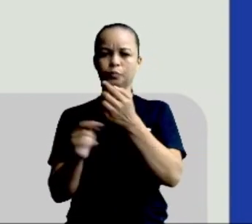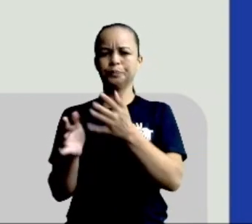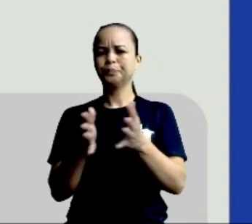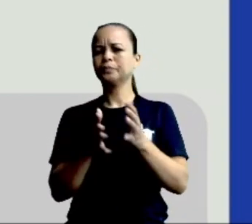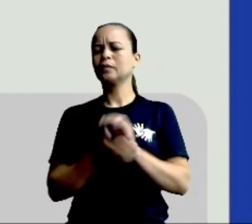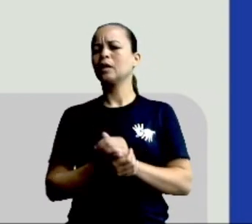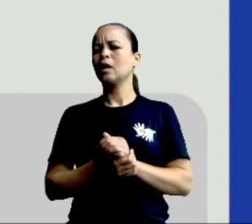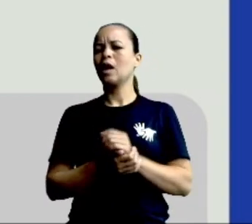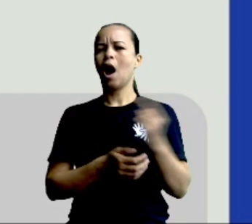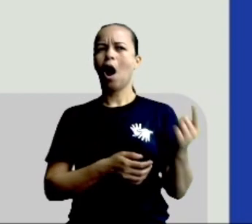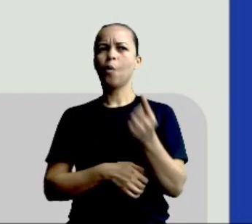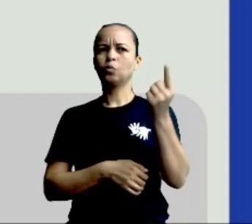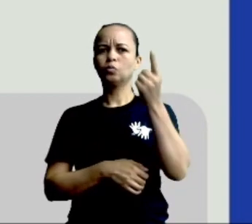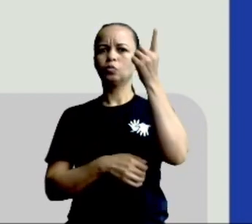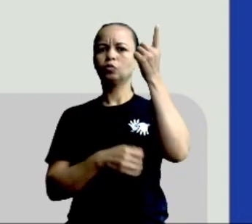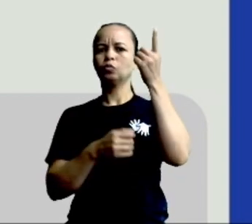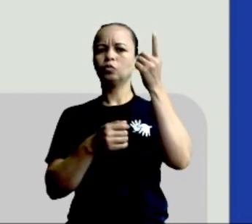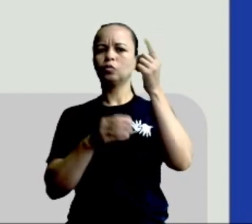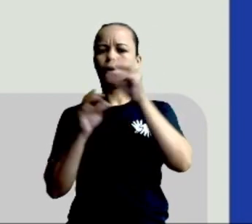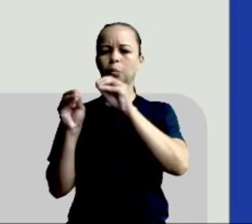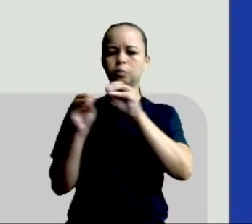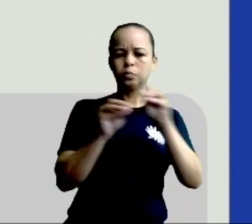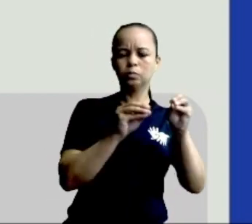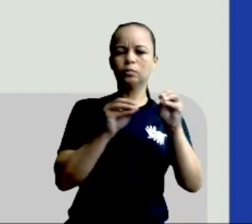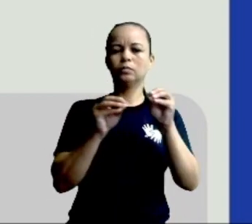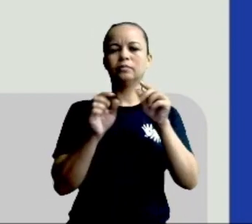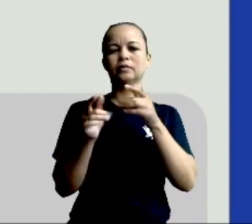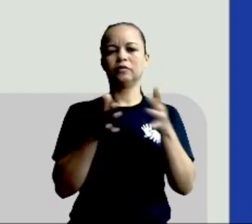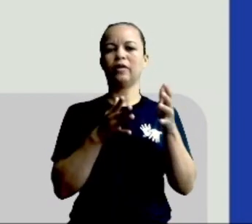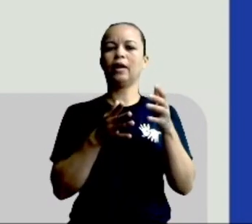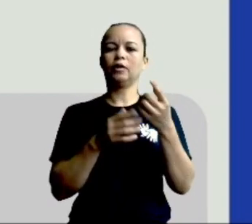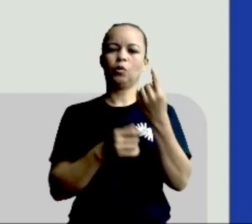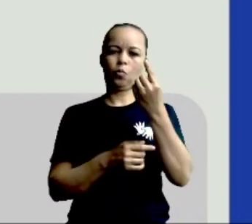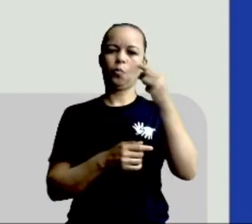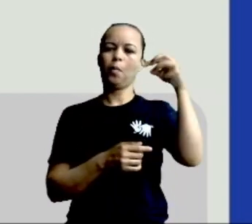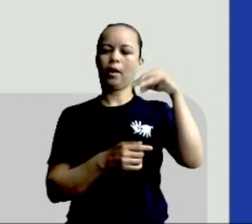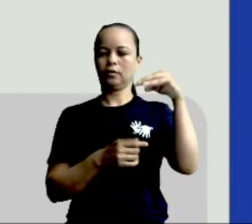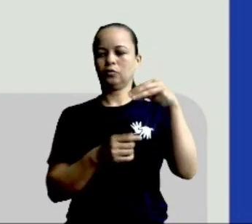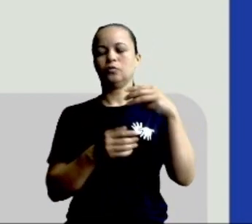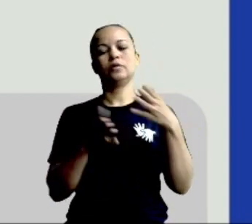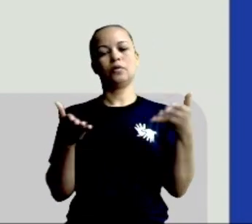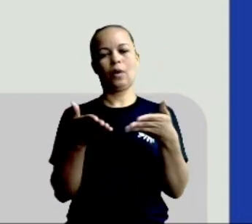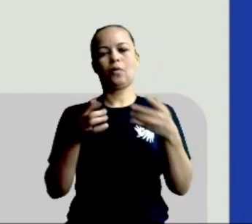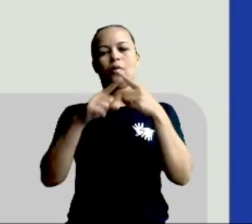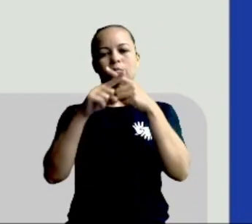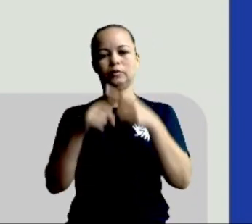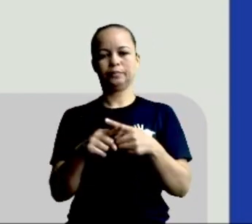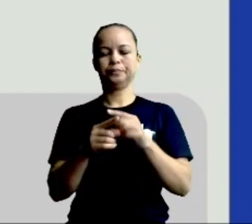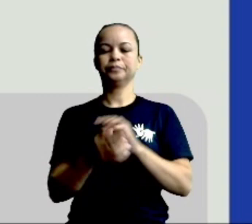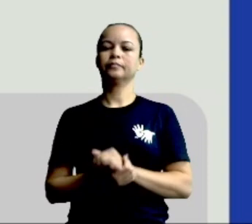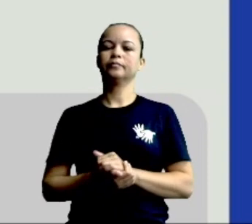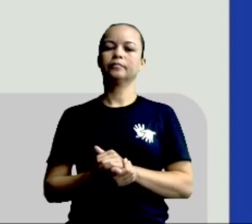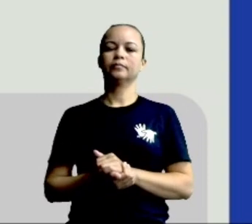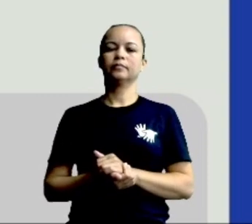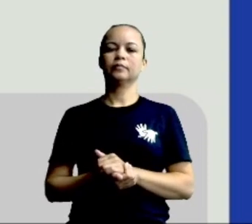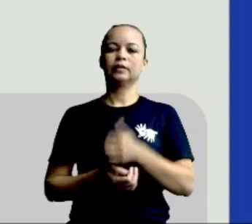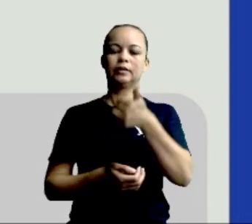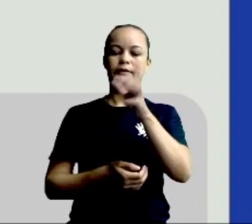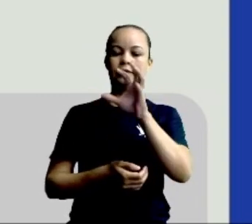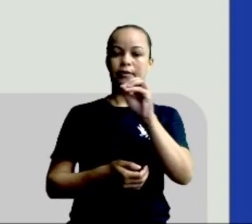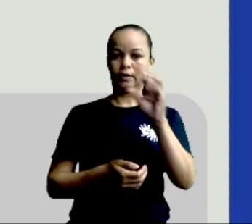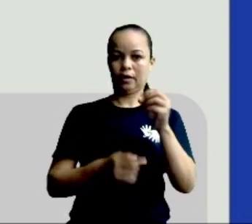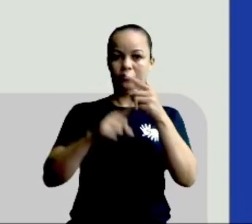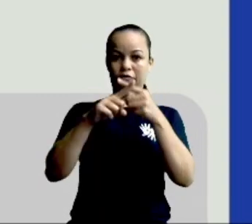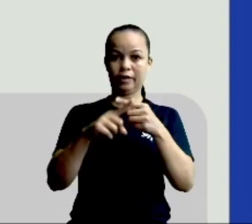quanto vale a altura, né? O deslocamento? Vale 1 metro. Aí é só multiplicar. 100 vezes